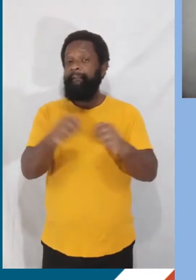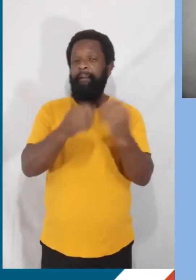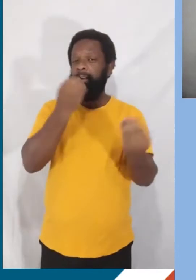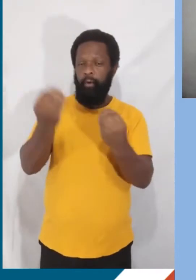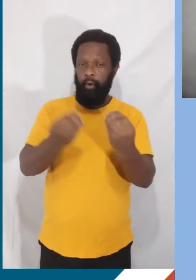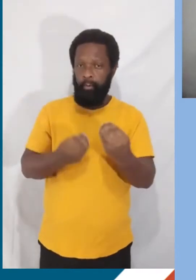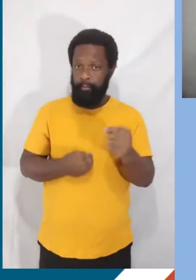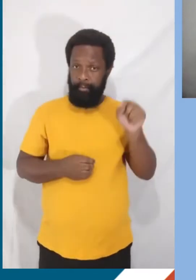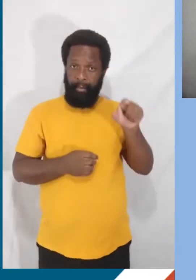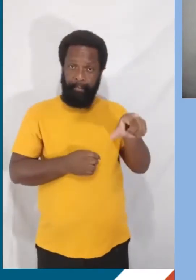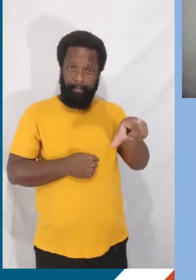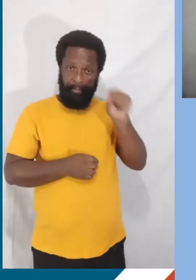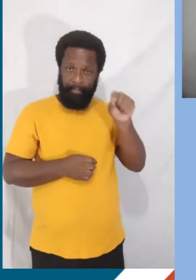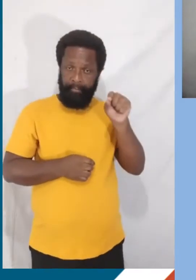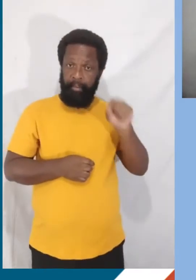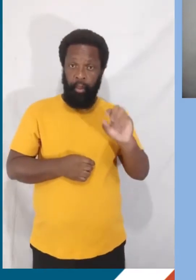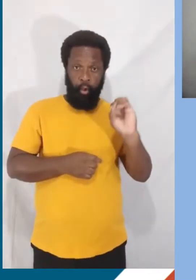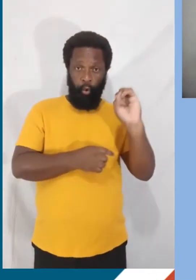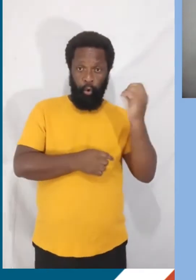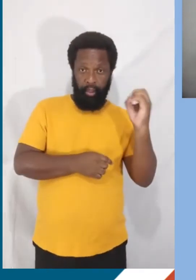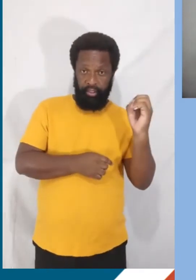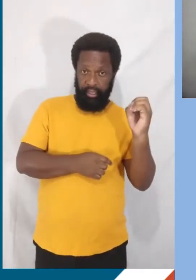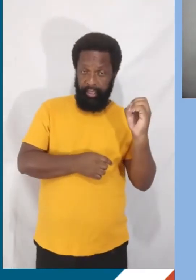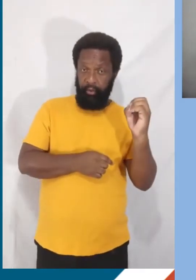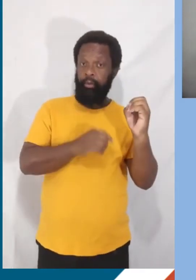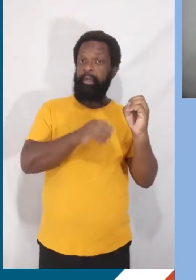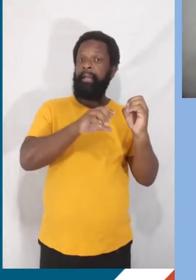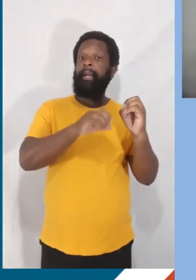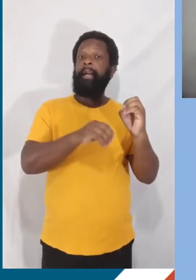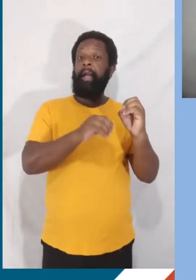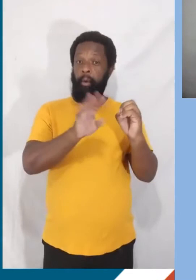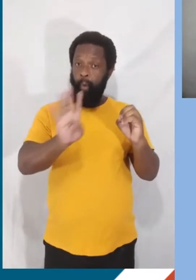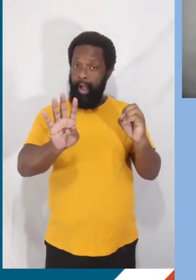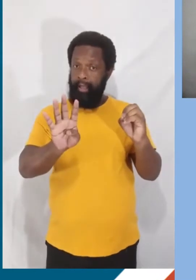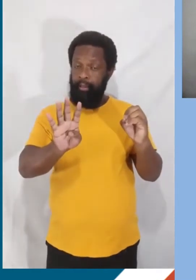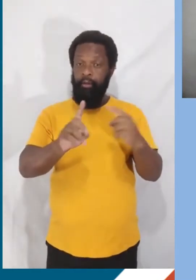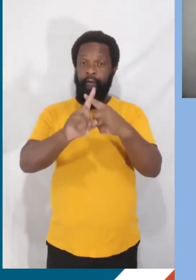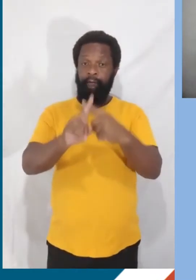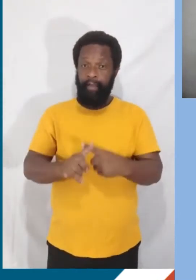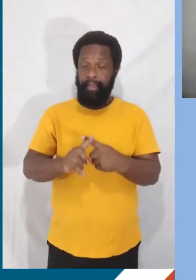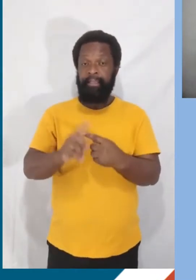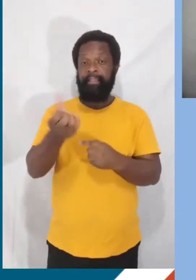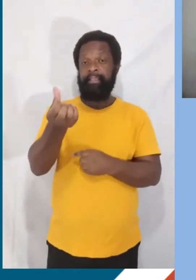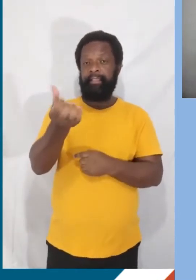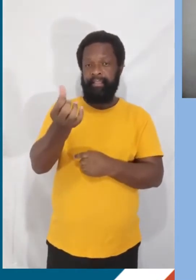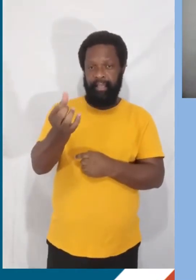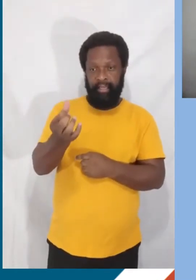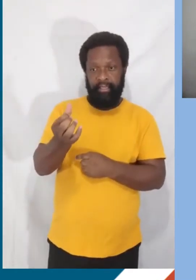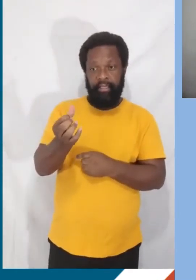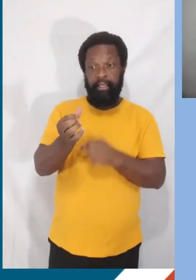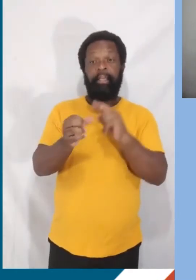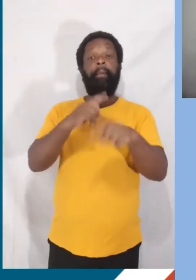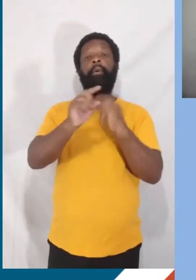que fazer o seguinte. Você vai ter que pegar o índice do oxigênio, aqui, nesse caso do sal, que é 4, e multiplicar pela massa molar